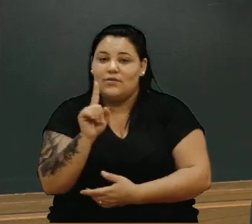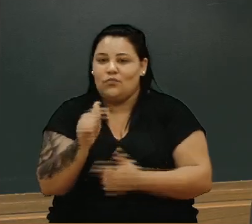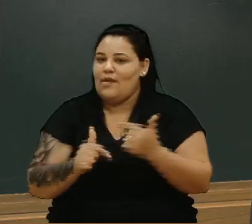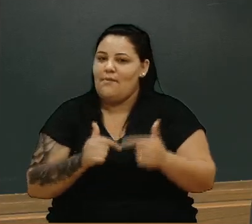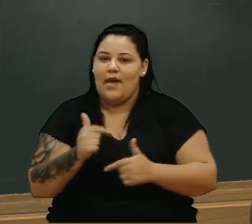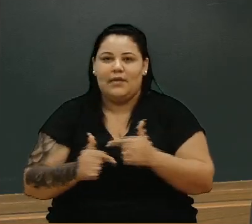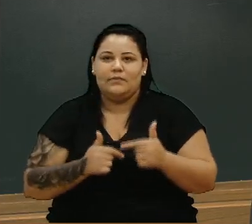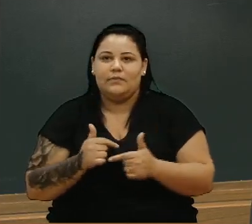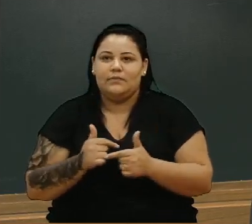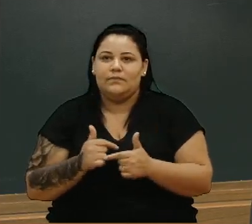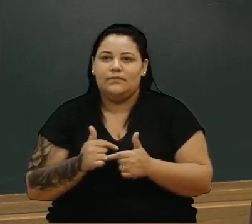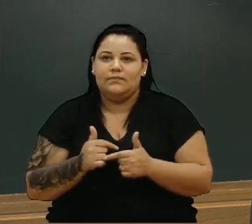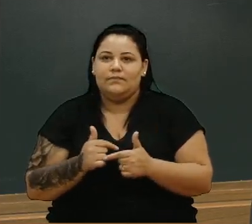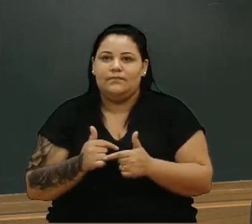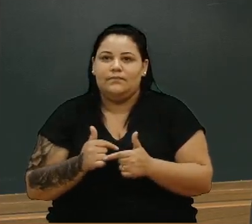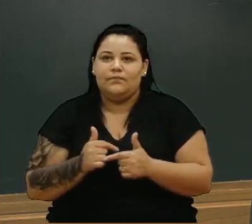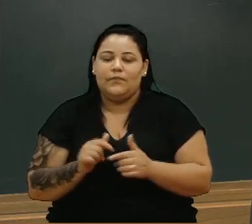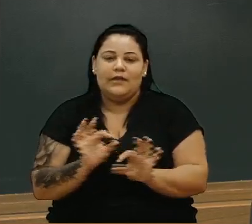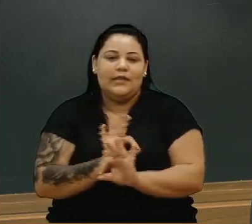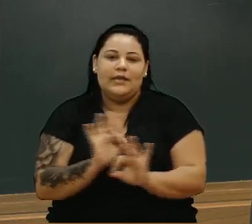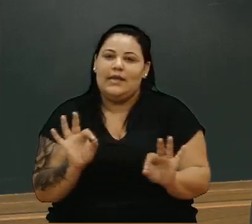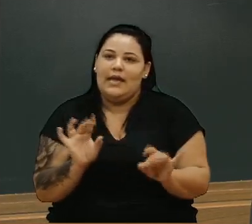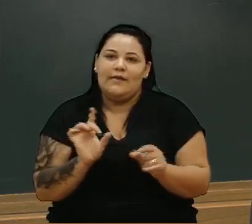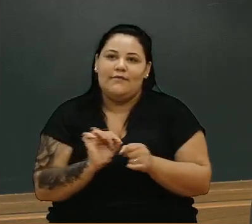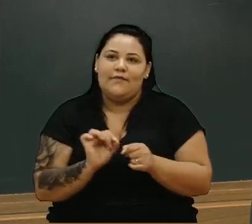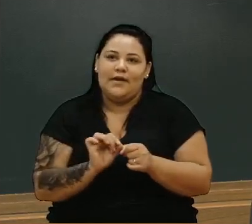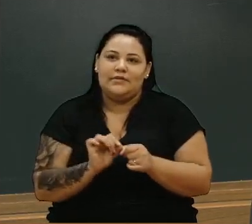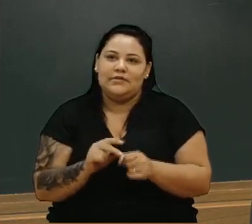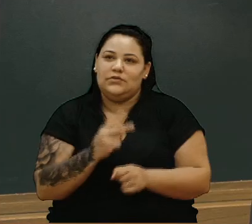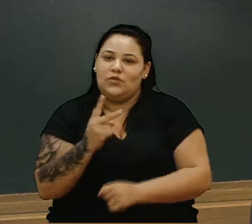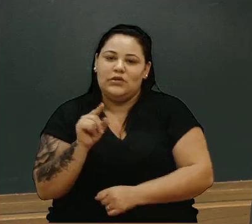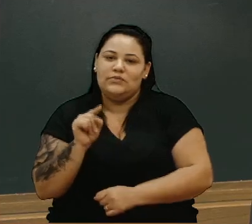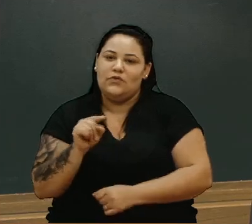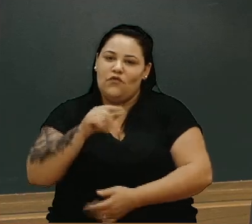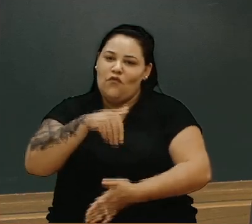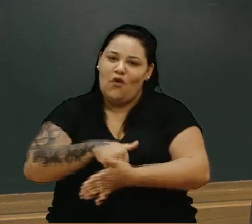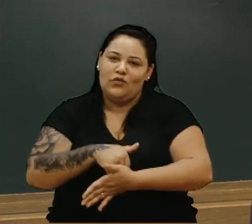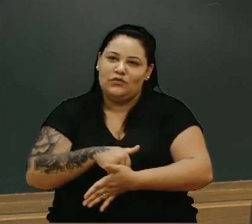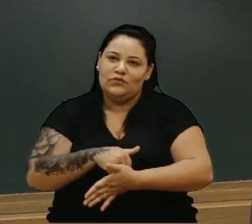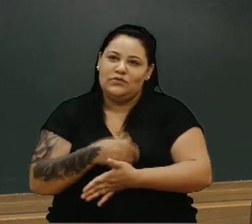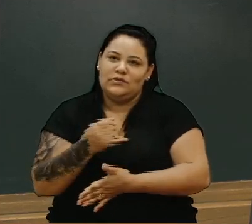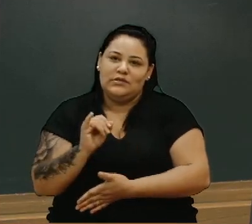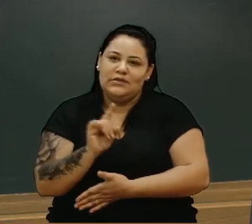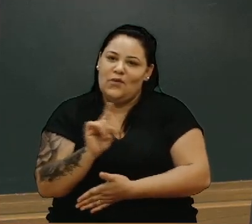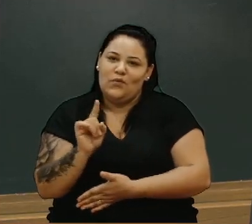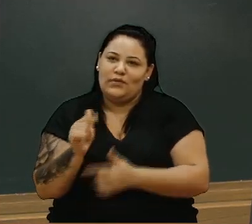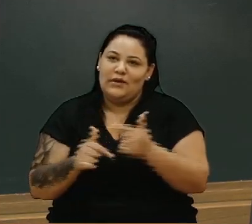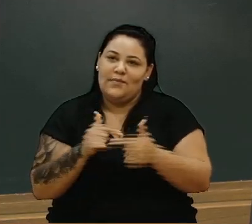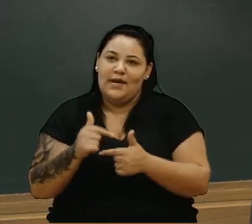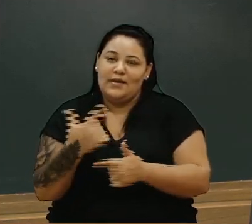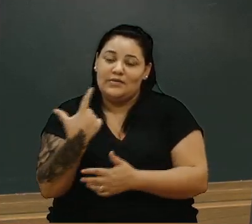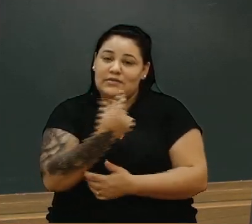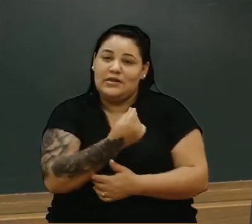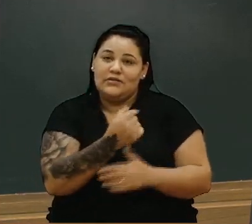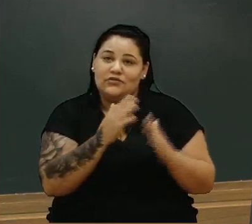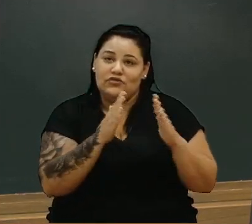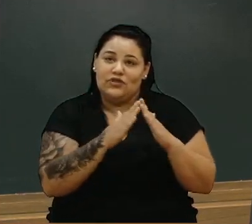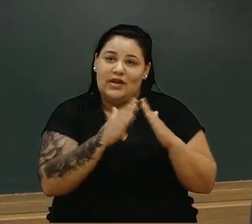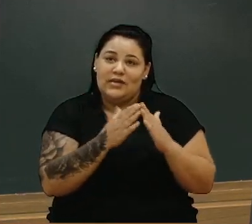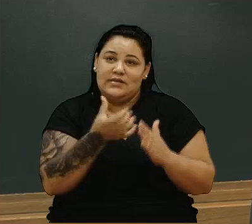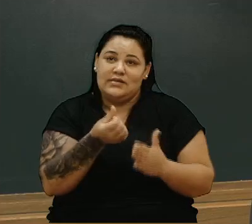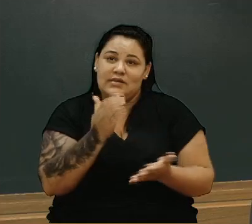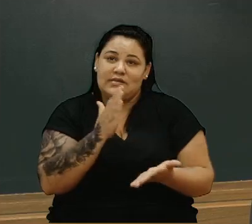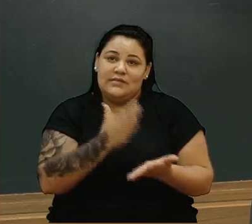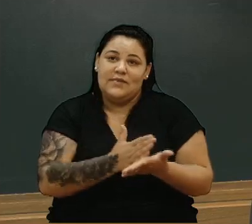Porque ninguém faz 2.000 votos sem trabalhar. Eu saí de casa às 6h30 da manhã, cheguei em casa meia-noite